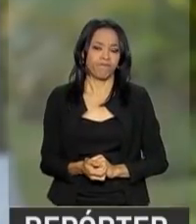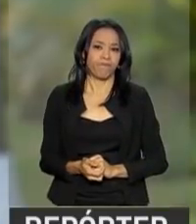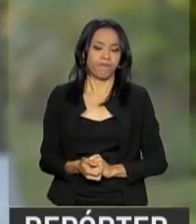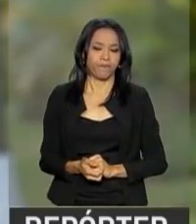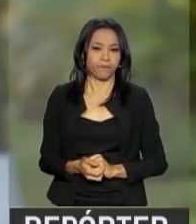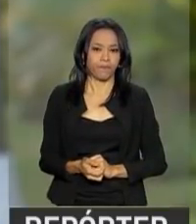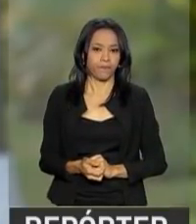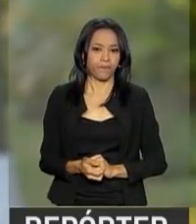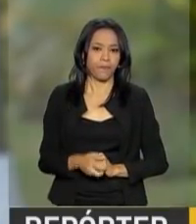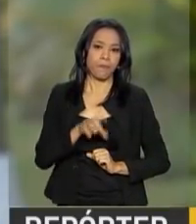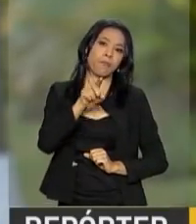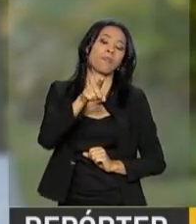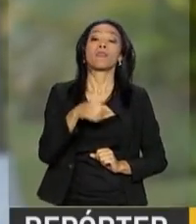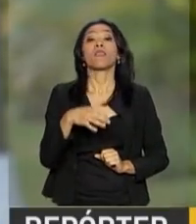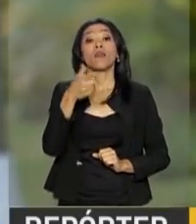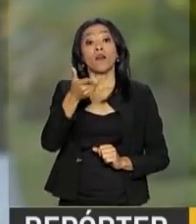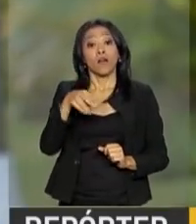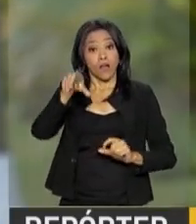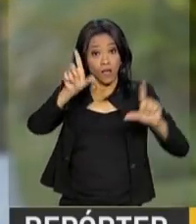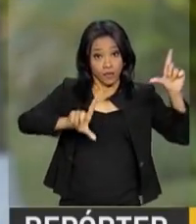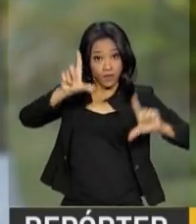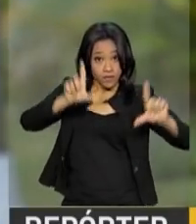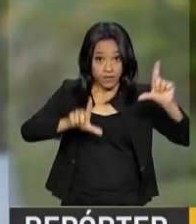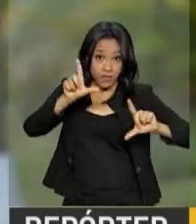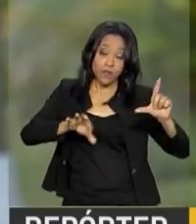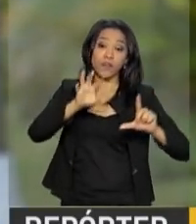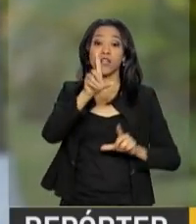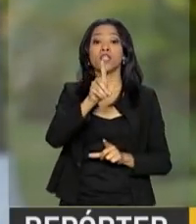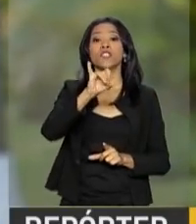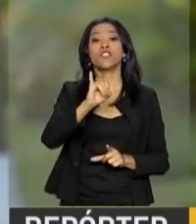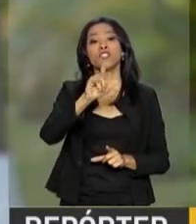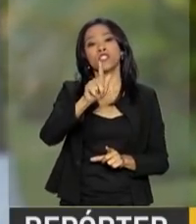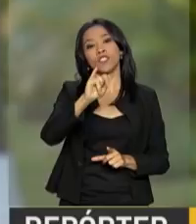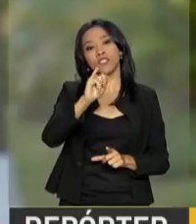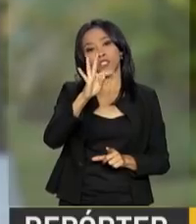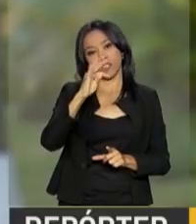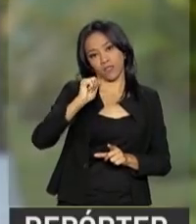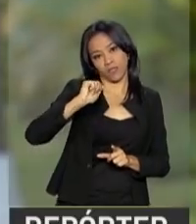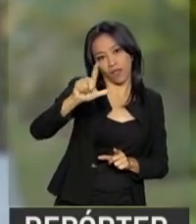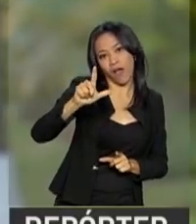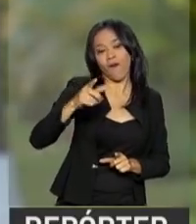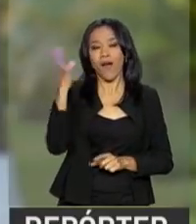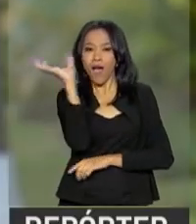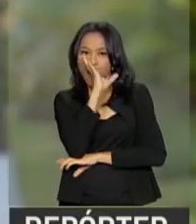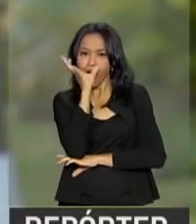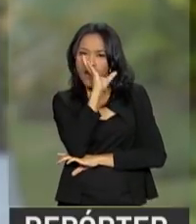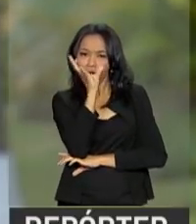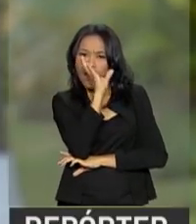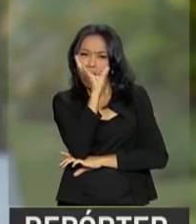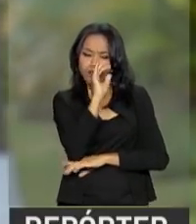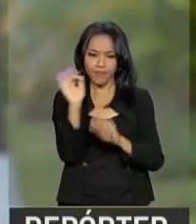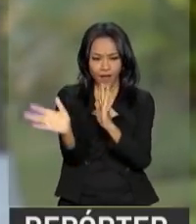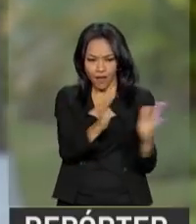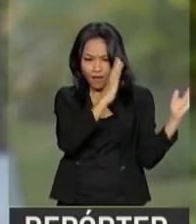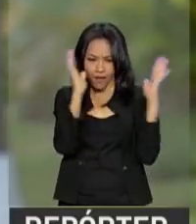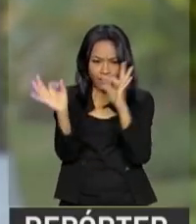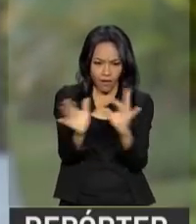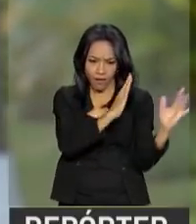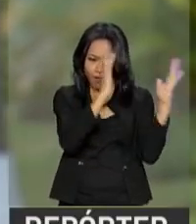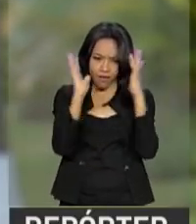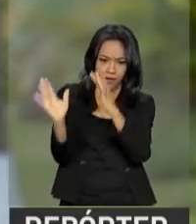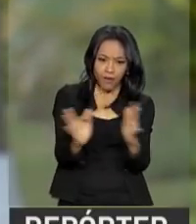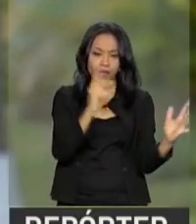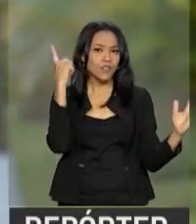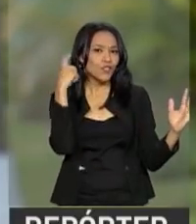a digitalização da tv aberta permite aos telespectadores assistiram aos programas com maior qualidade de